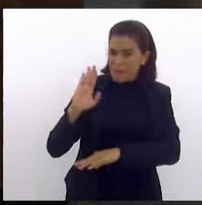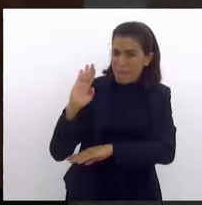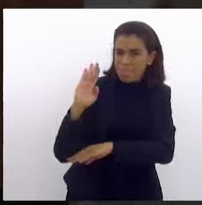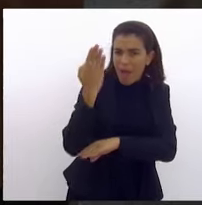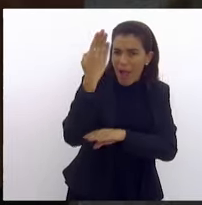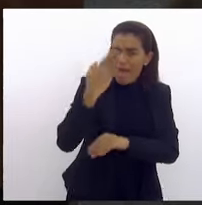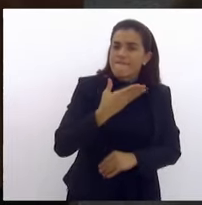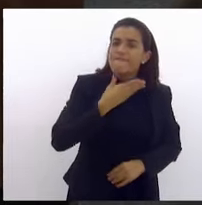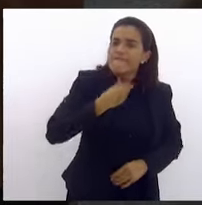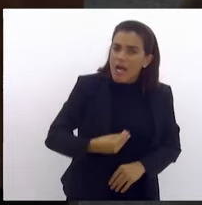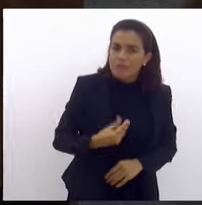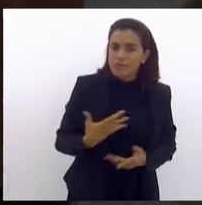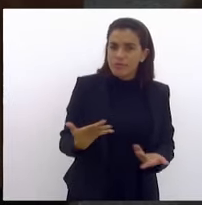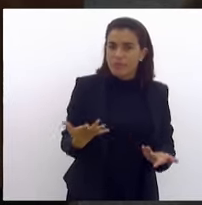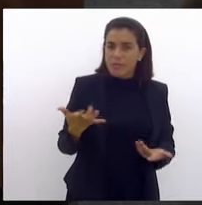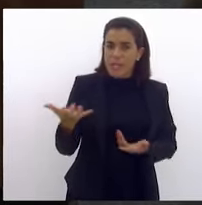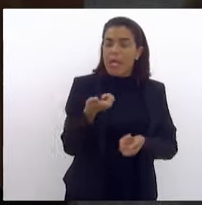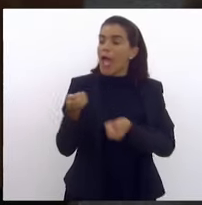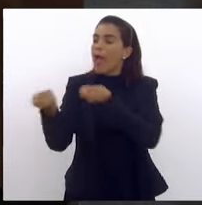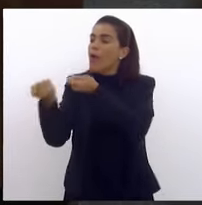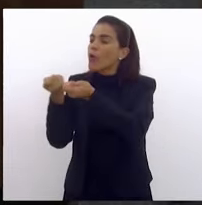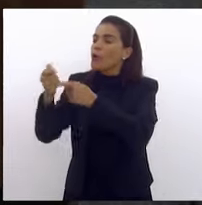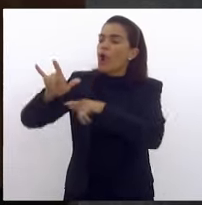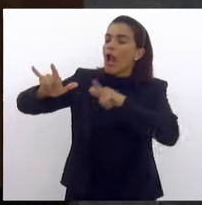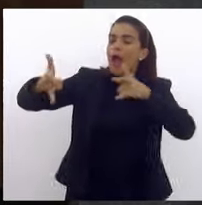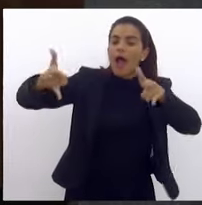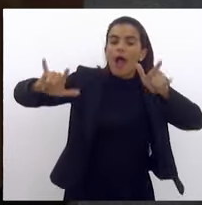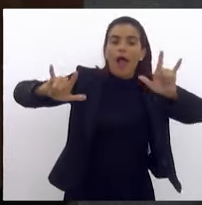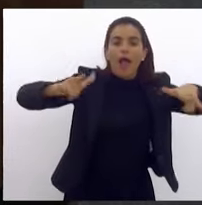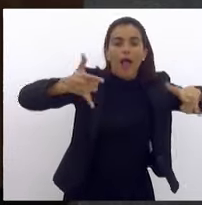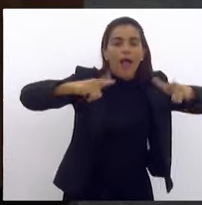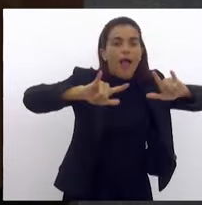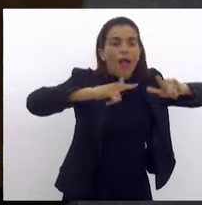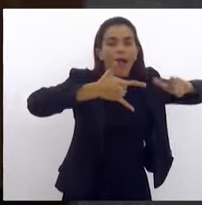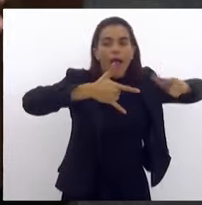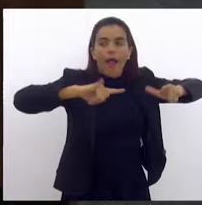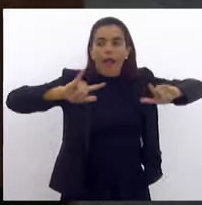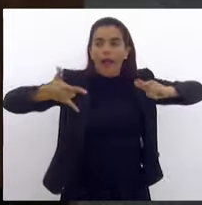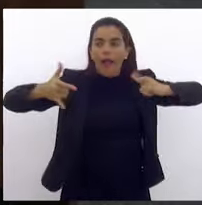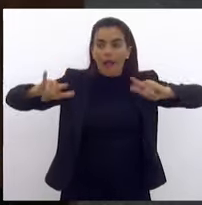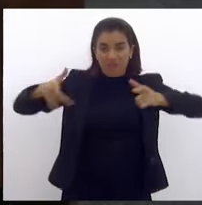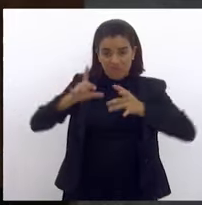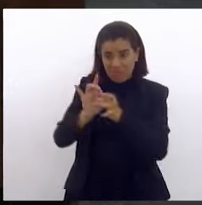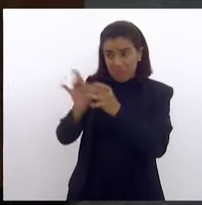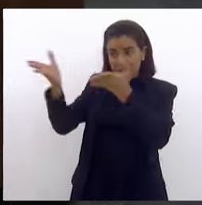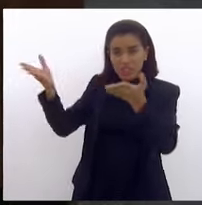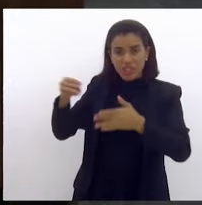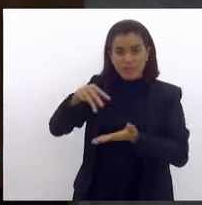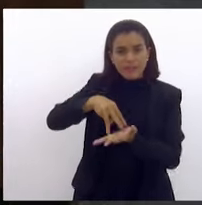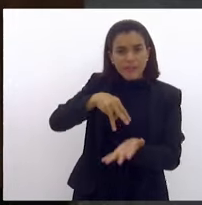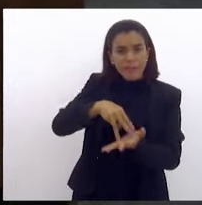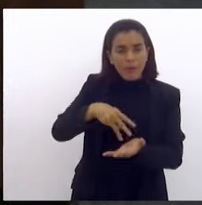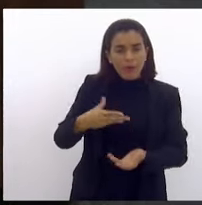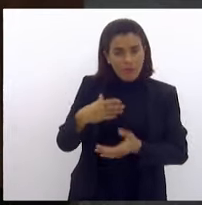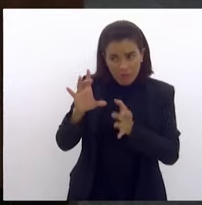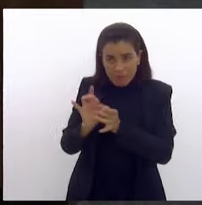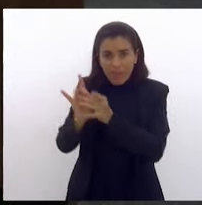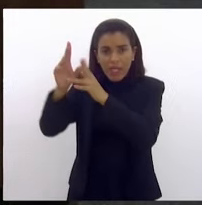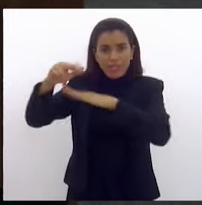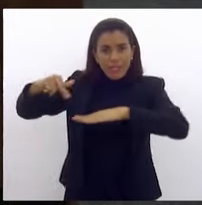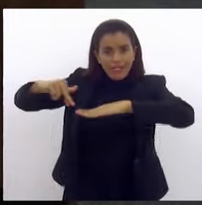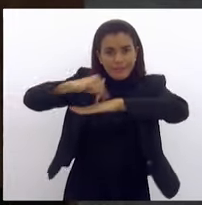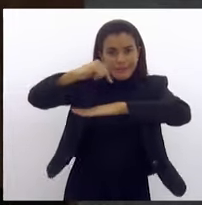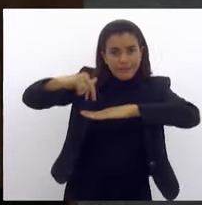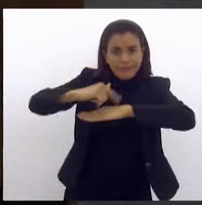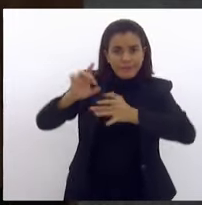hipócrita que quer regular a vida pessoal dos outros. Deixa ele ir para o sambódromo, deixa ele desfilar do jeito que ele